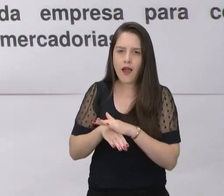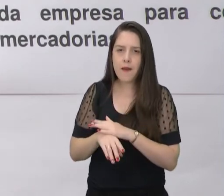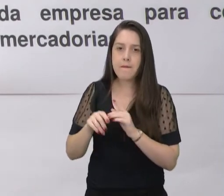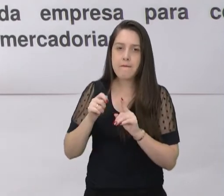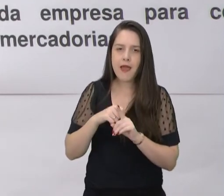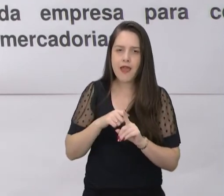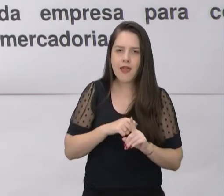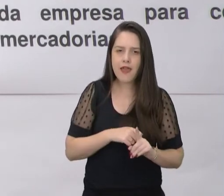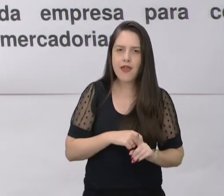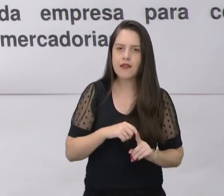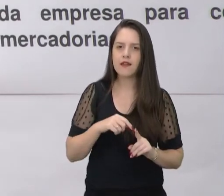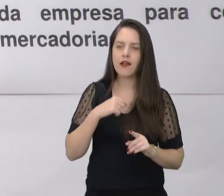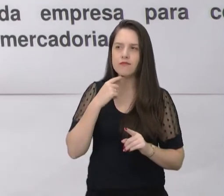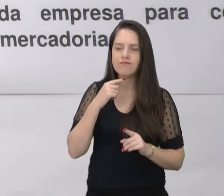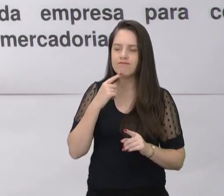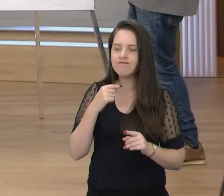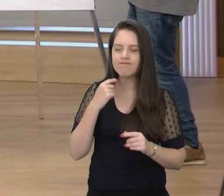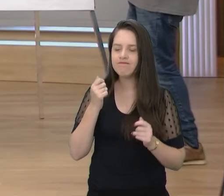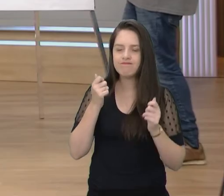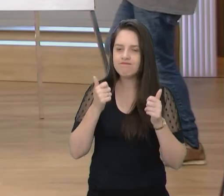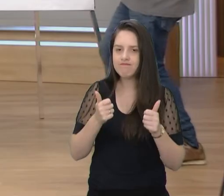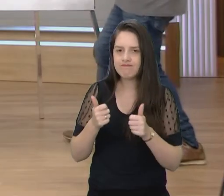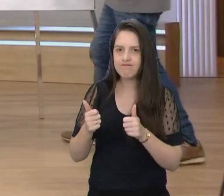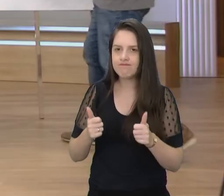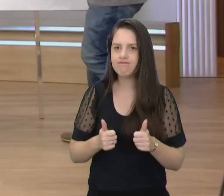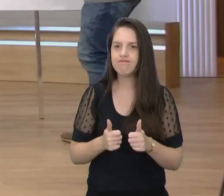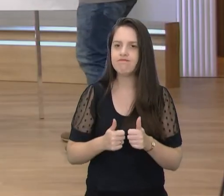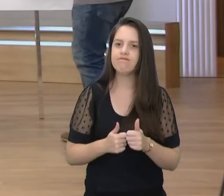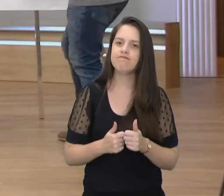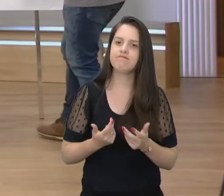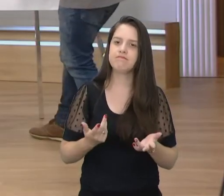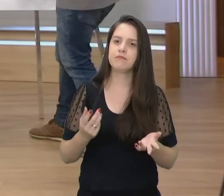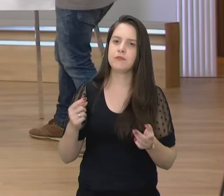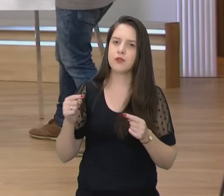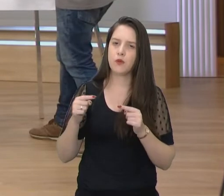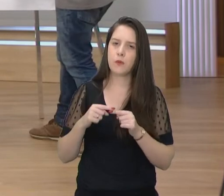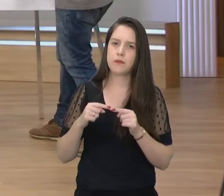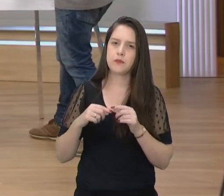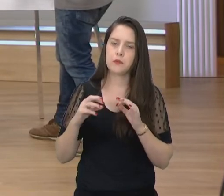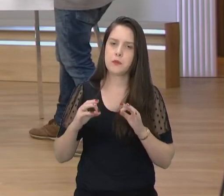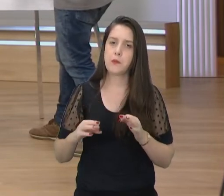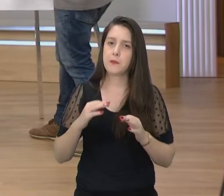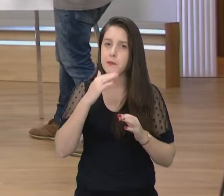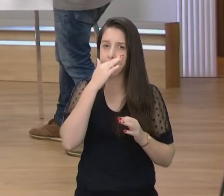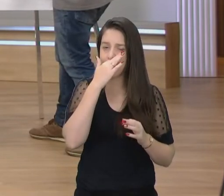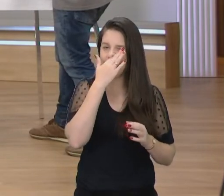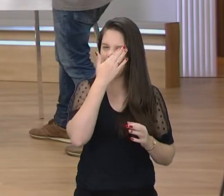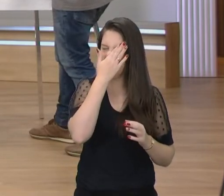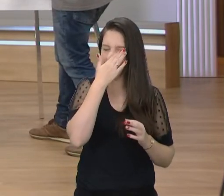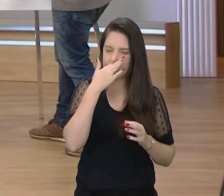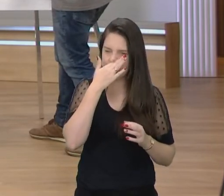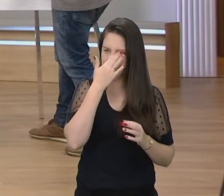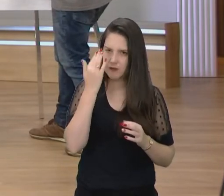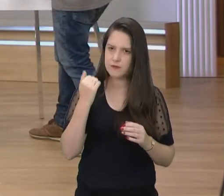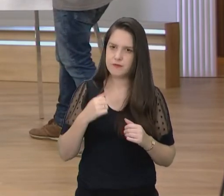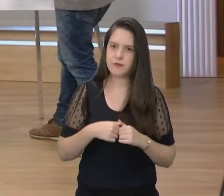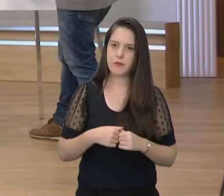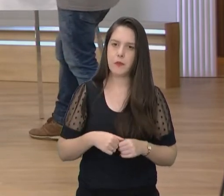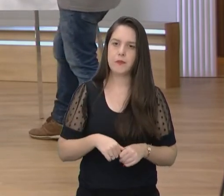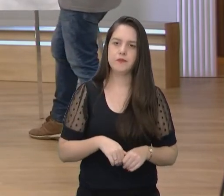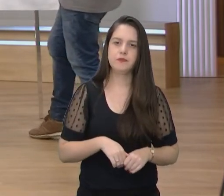obteve retorno satisfatório. Ah, eu gosto. Eu gosto. Vamos pôr? Ele Não se planejou, né, professor?